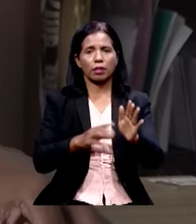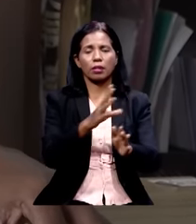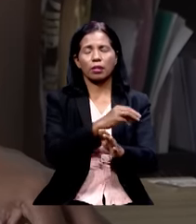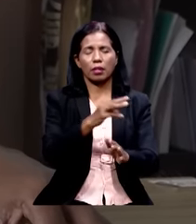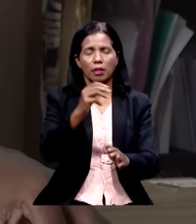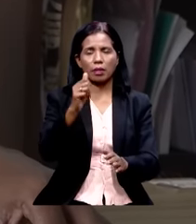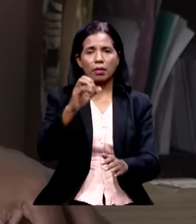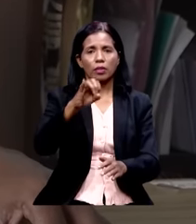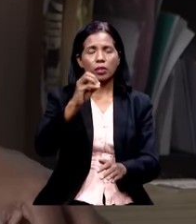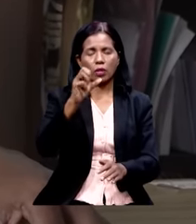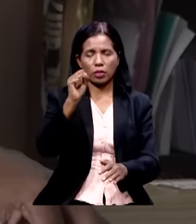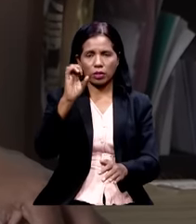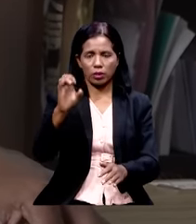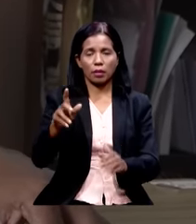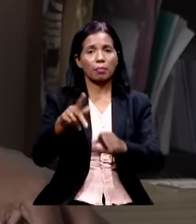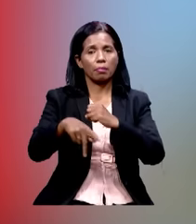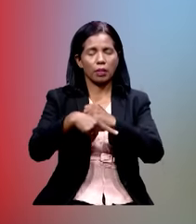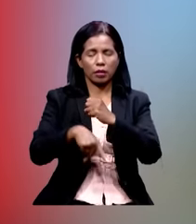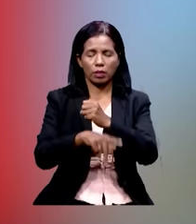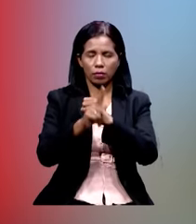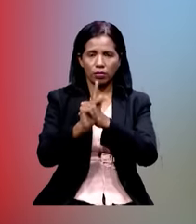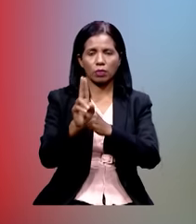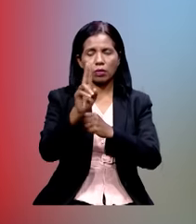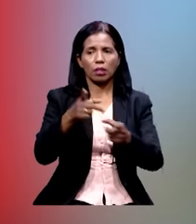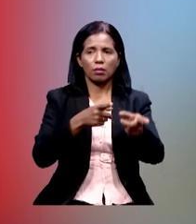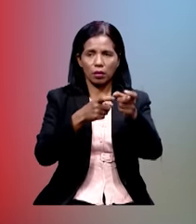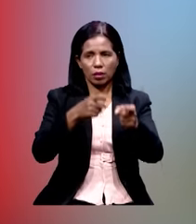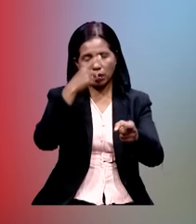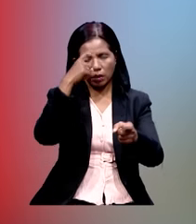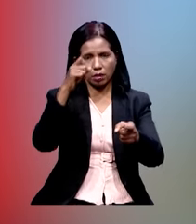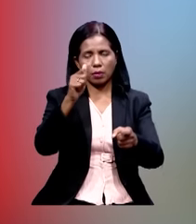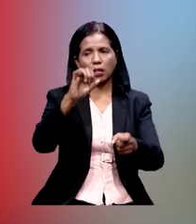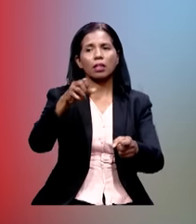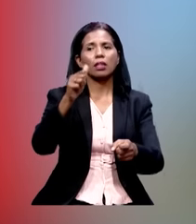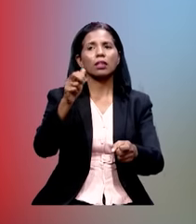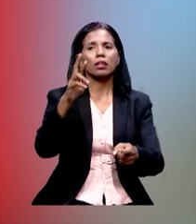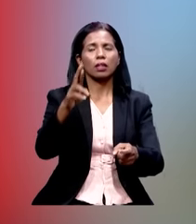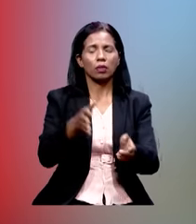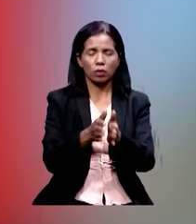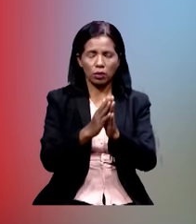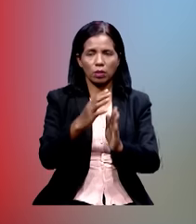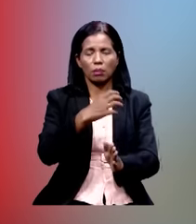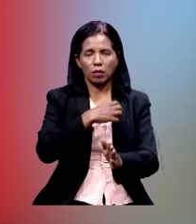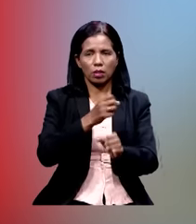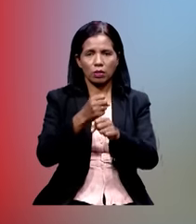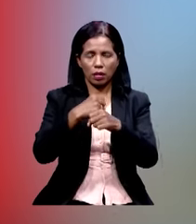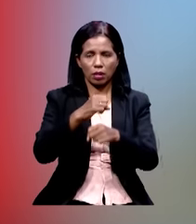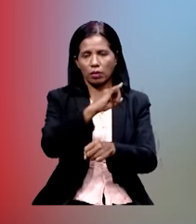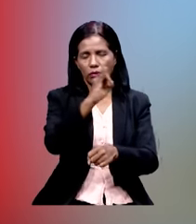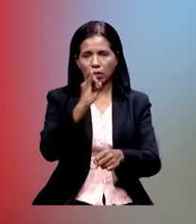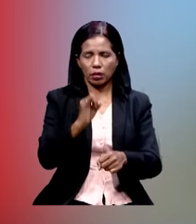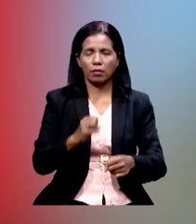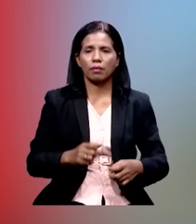Cunto, Zé dos Santos, Neymori Bucar, Cair, Rela Pistola. Também, né? Azar Russo Penteli, Atuhalo, investigação. Unida